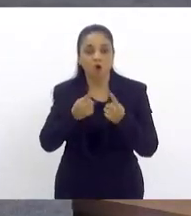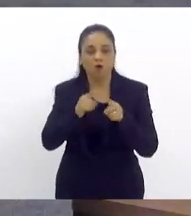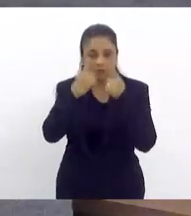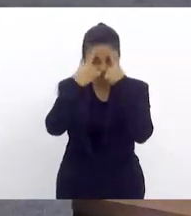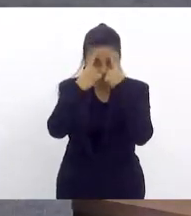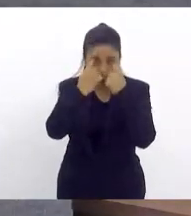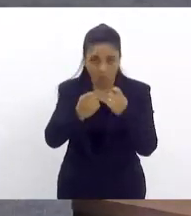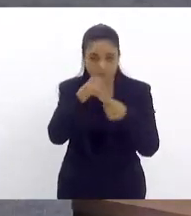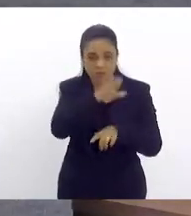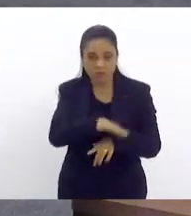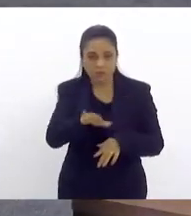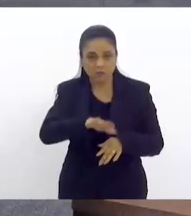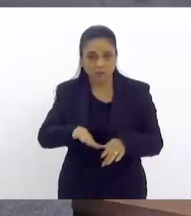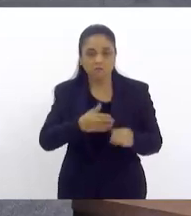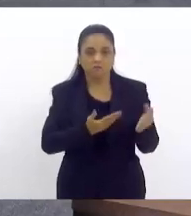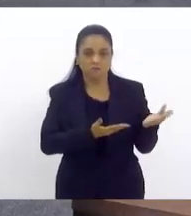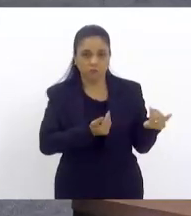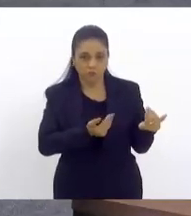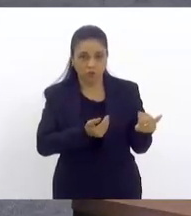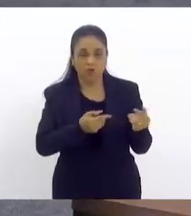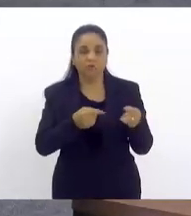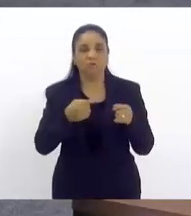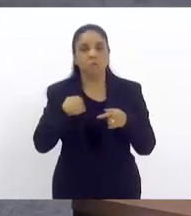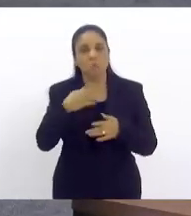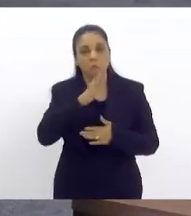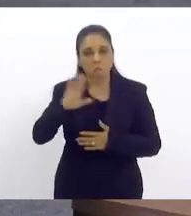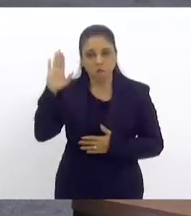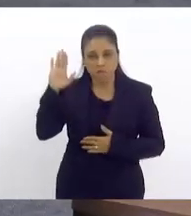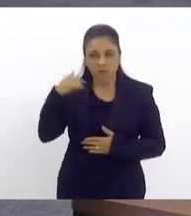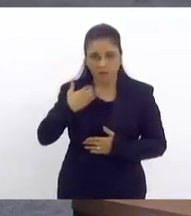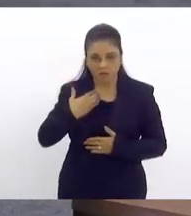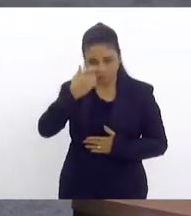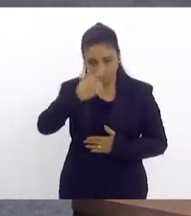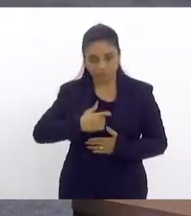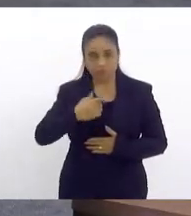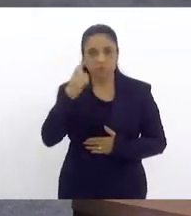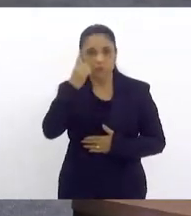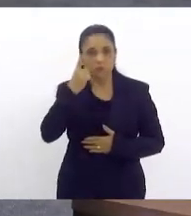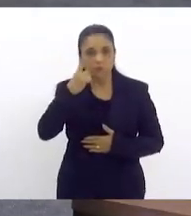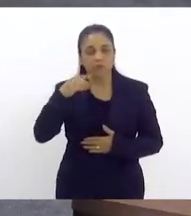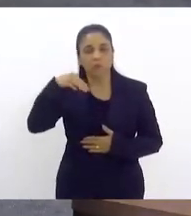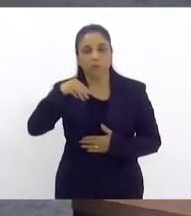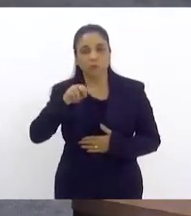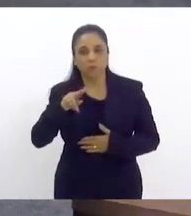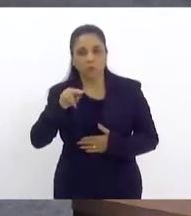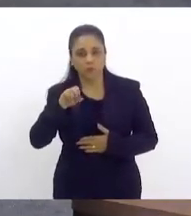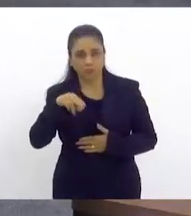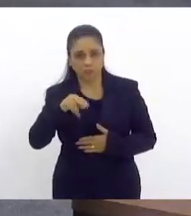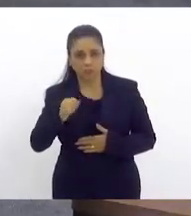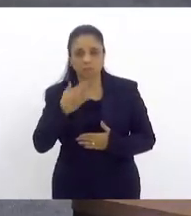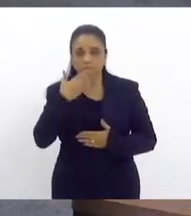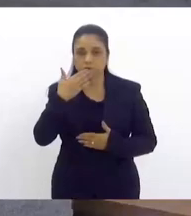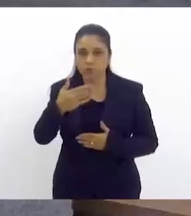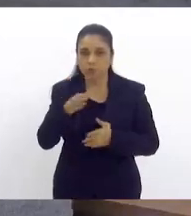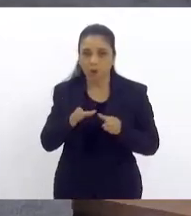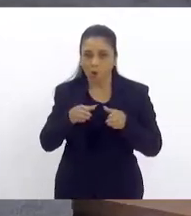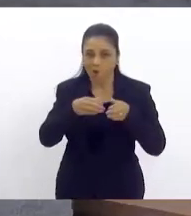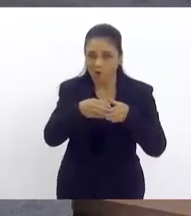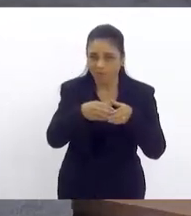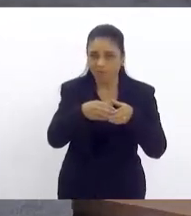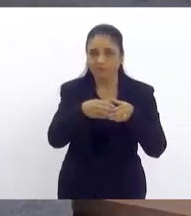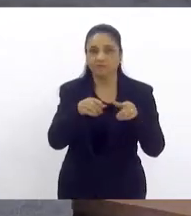a vossa excelência porque eu pedi pelo meu mandato Deputado Muniz pediu pela comissão e o palácio Tiradentes hoje